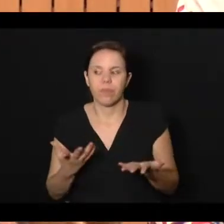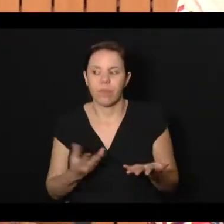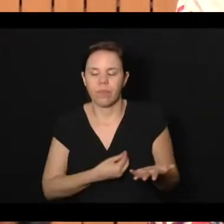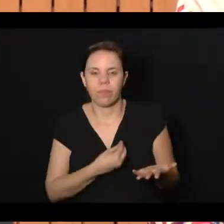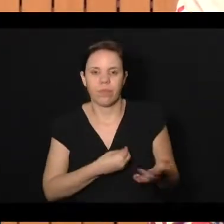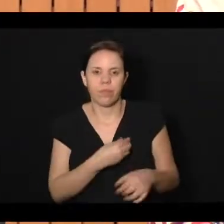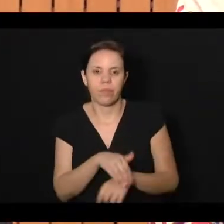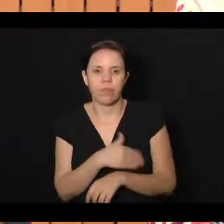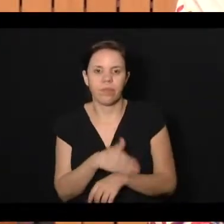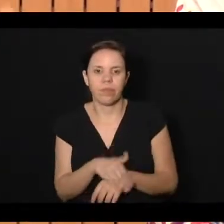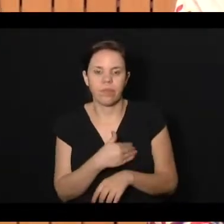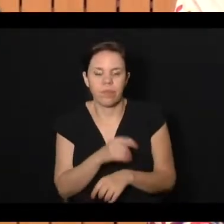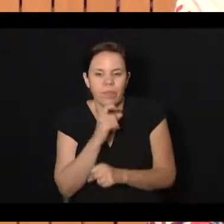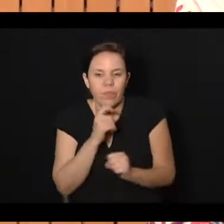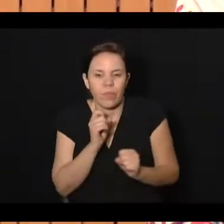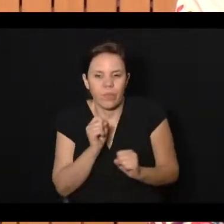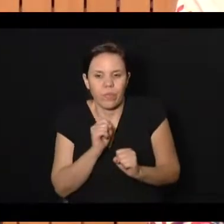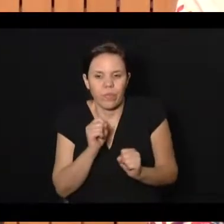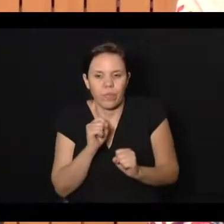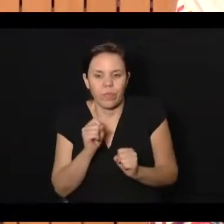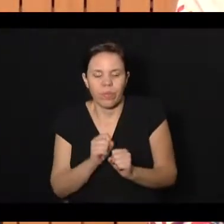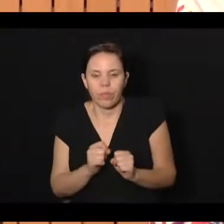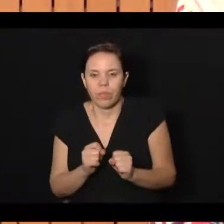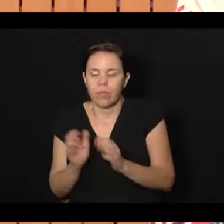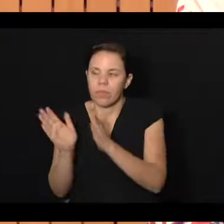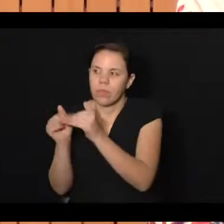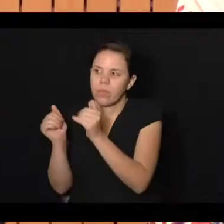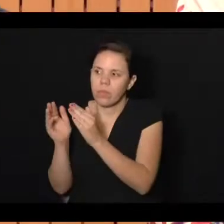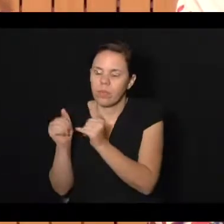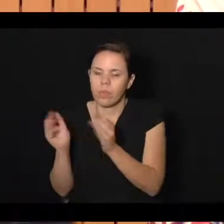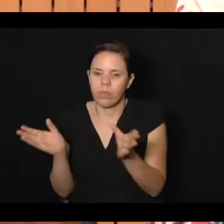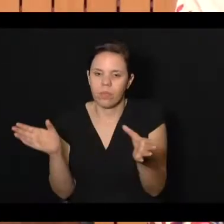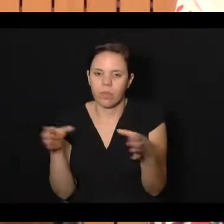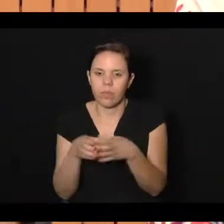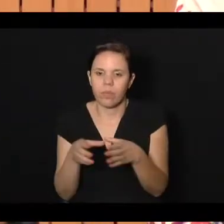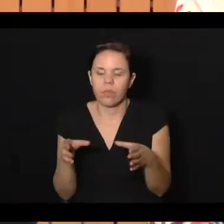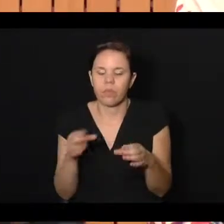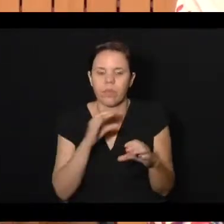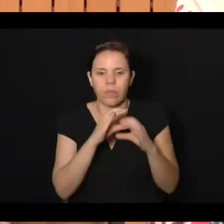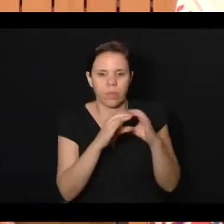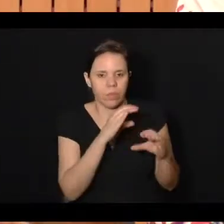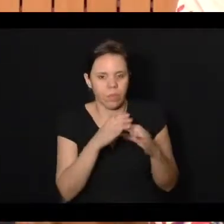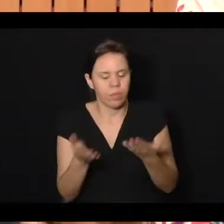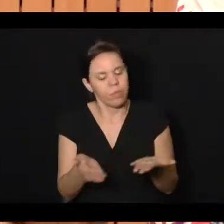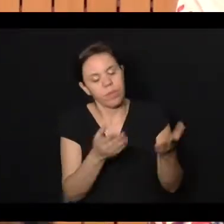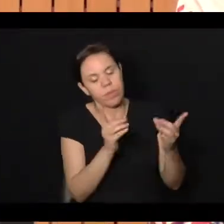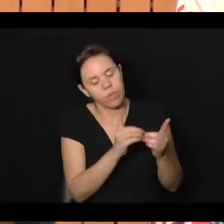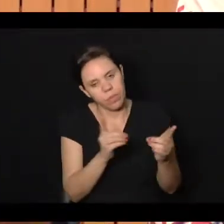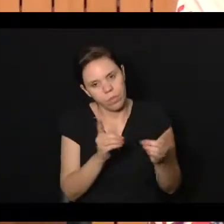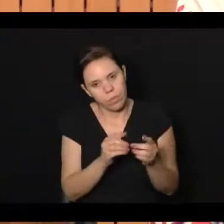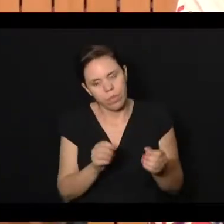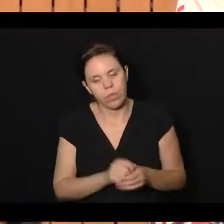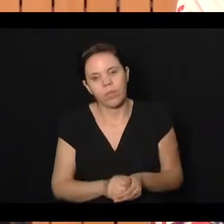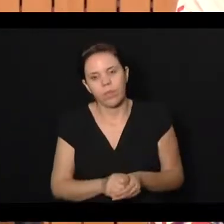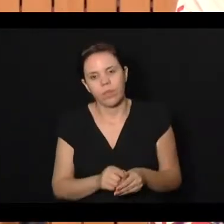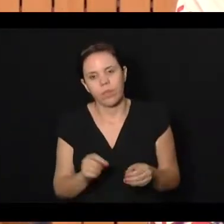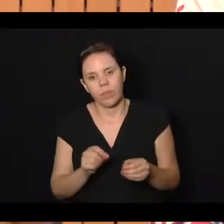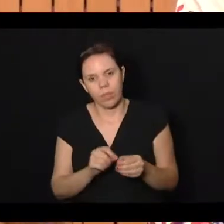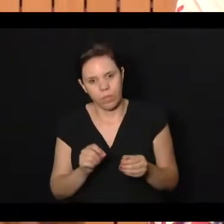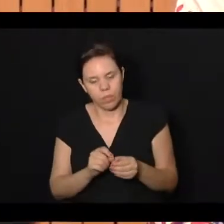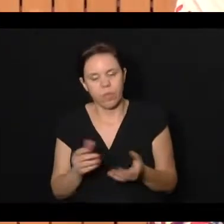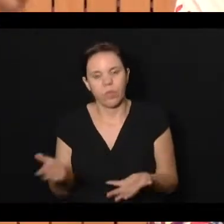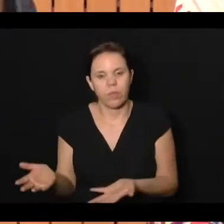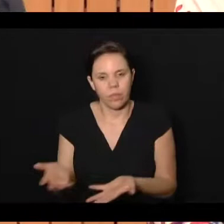de rua neste momento mais de frio e acionar equipes de abordagem e de abordagem vai até a pessoa atende nem faz o uma acolhida